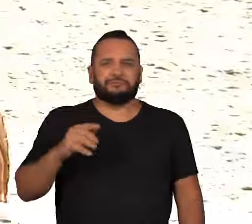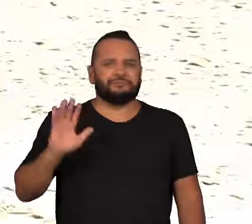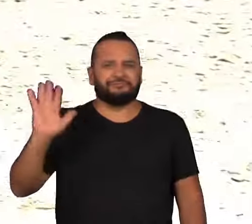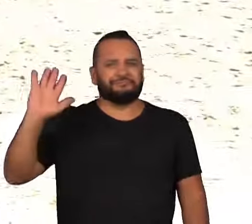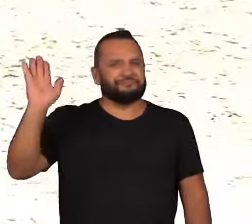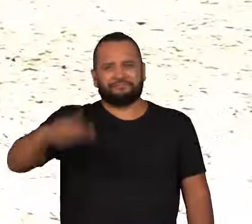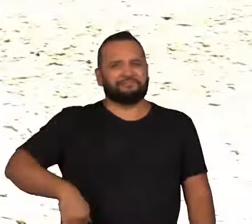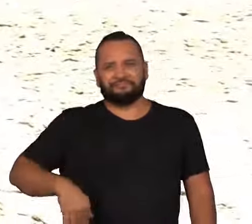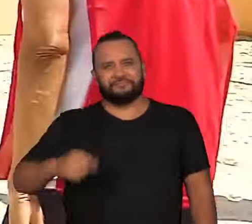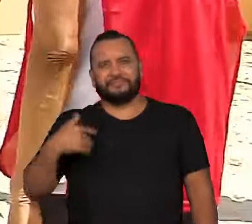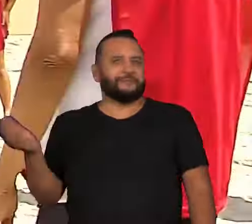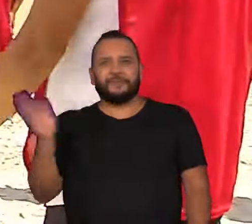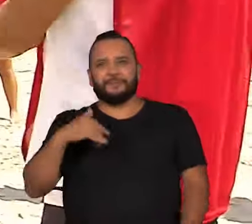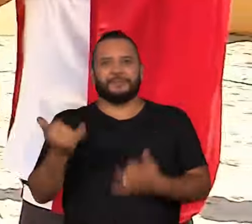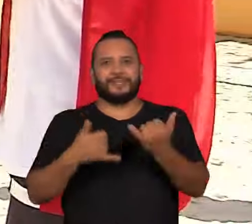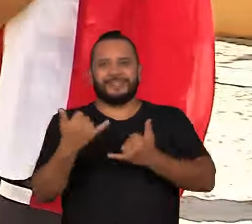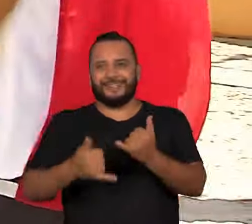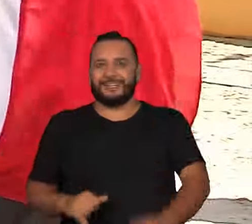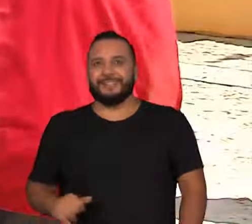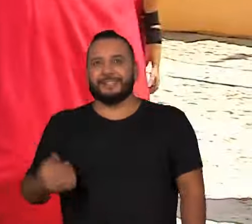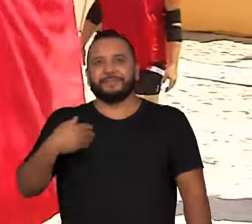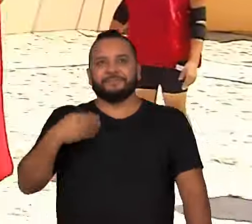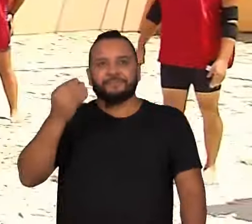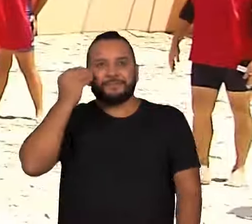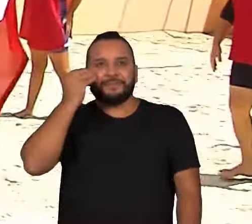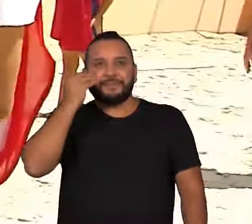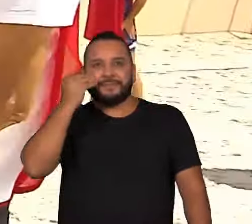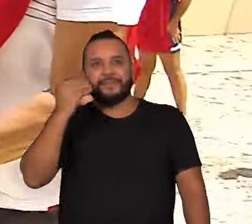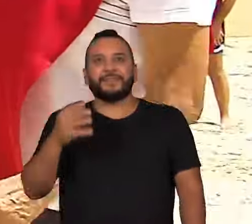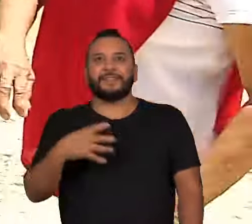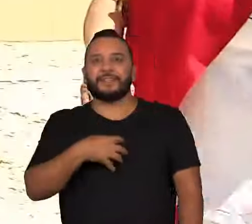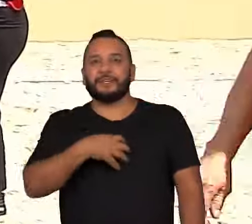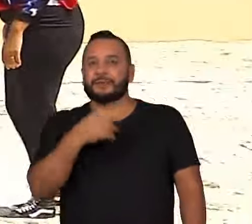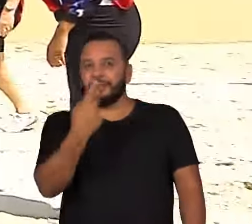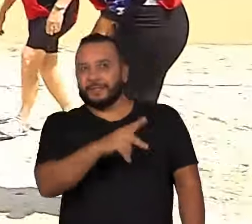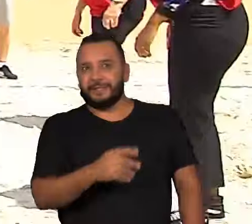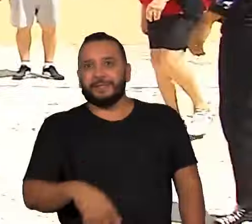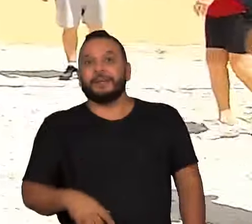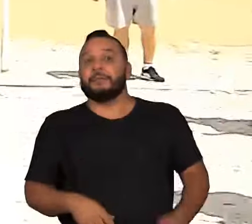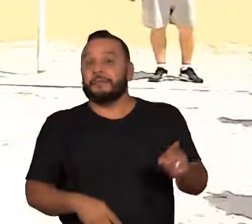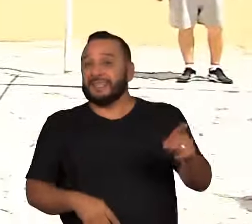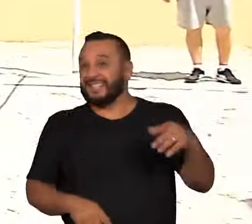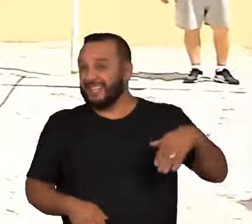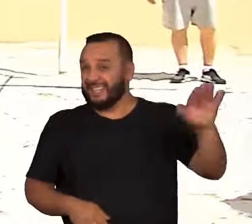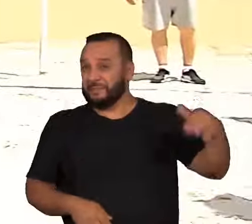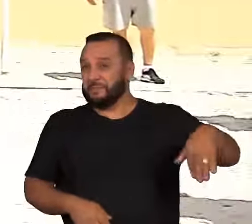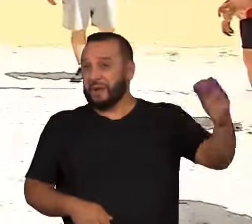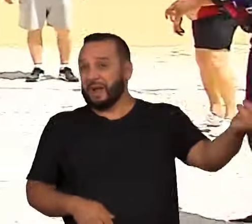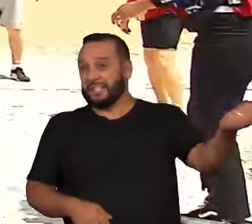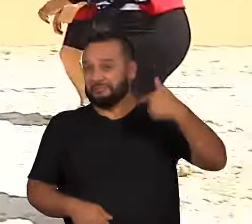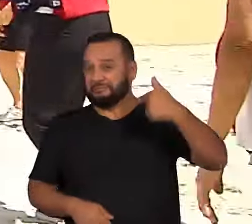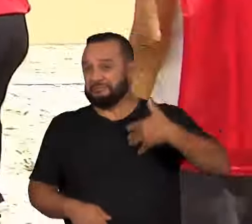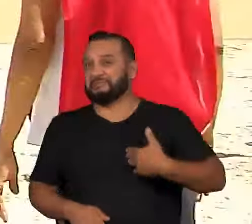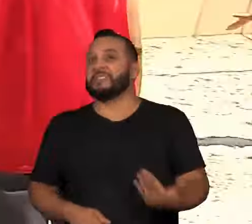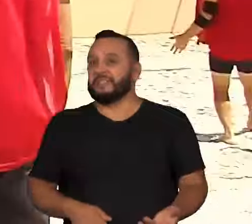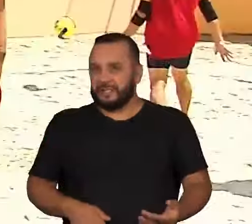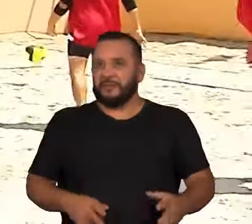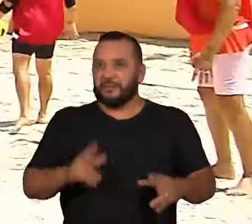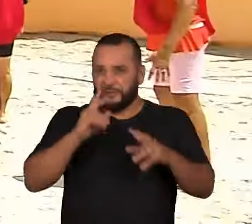Tchau. Eu até tentei, viu, entrar no ritmo deles, mas a energia dessa galera é